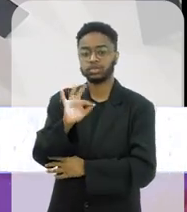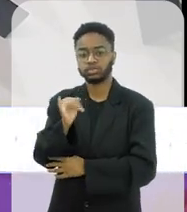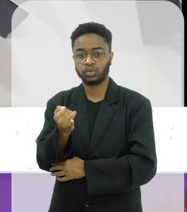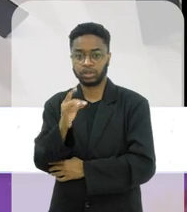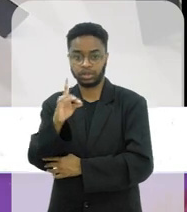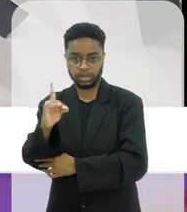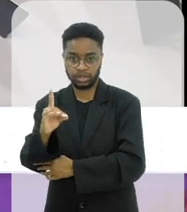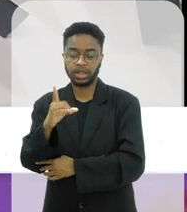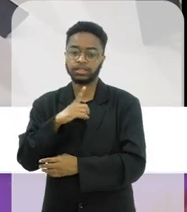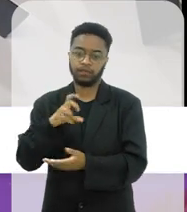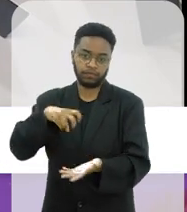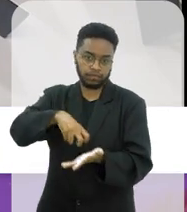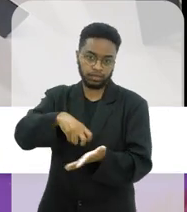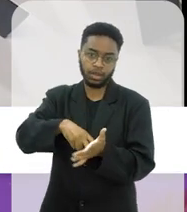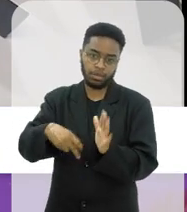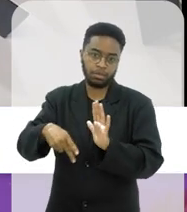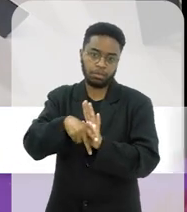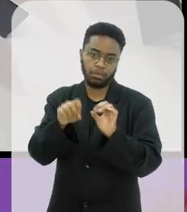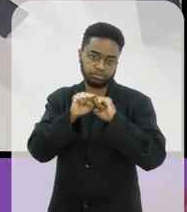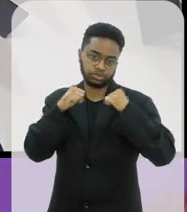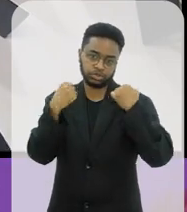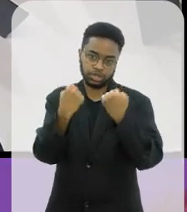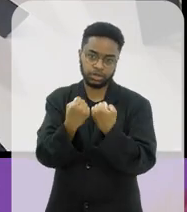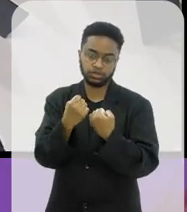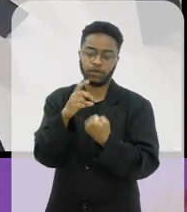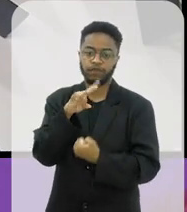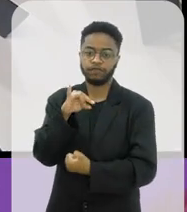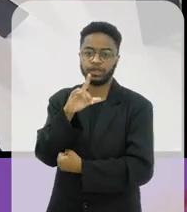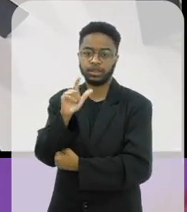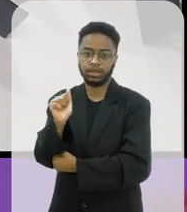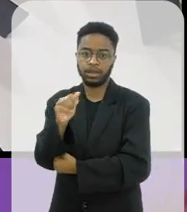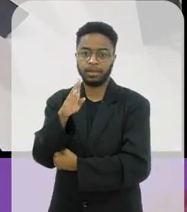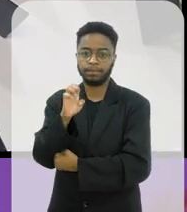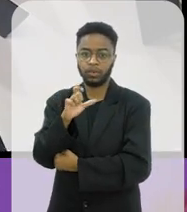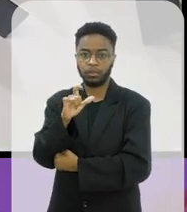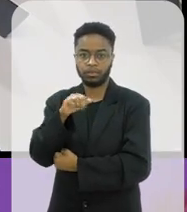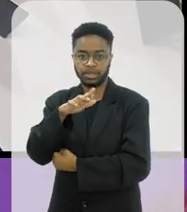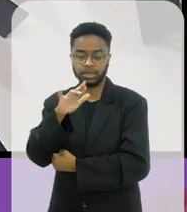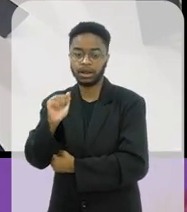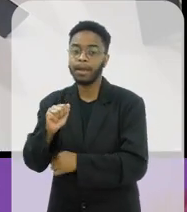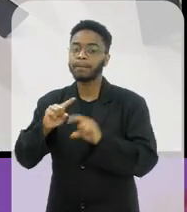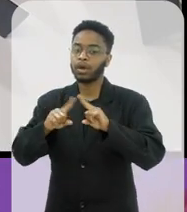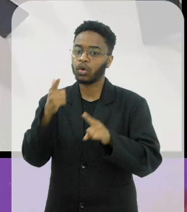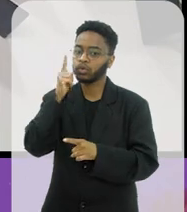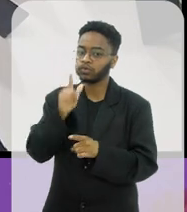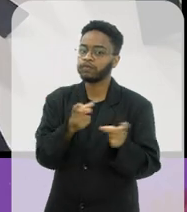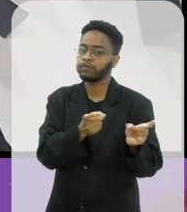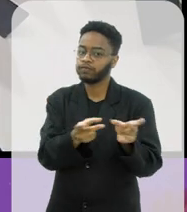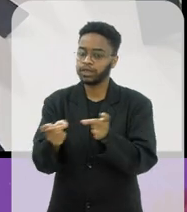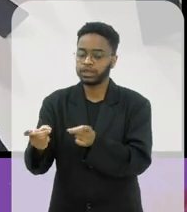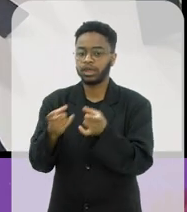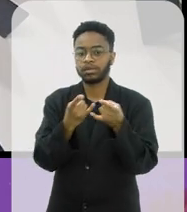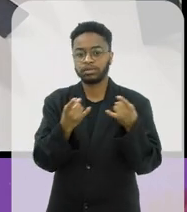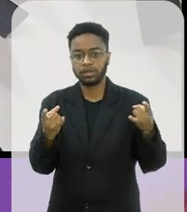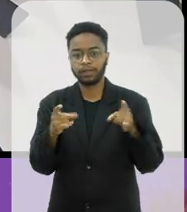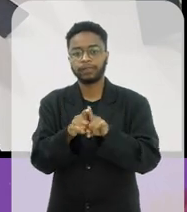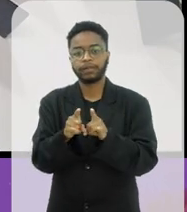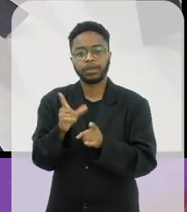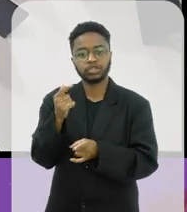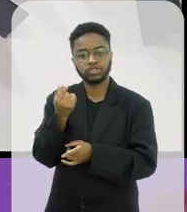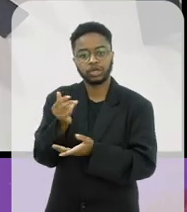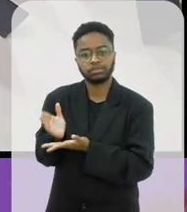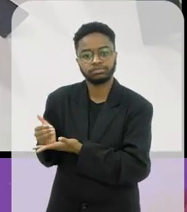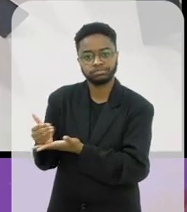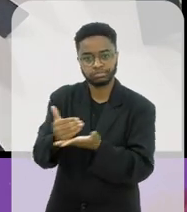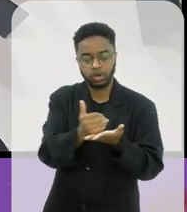a punição do estádio da Vila Belmiro interditado, para poder vender ingressos, arrecadar dinheiro, encher o estádio do